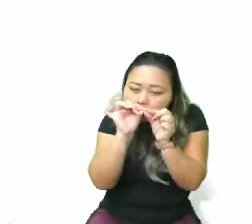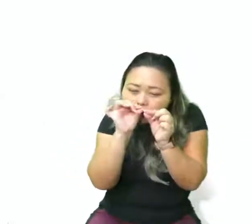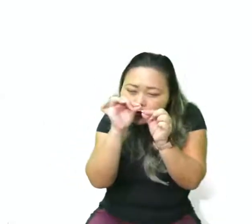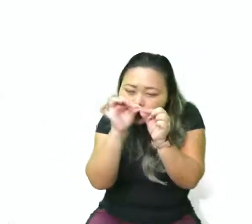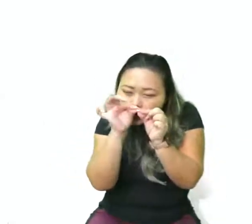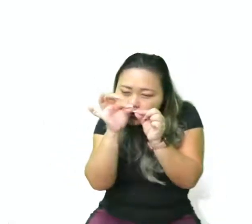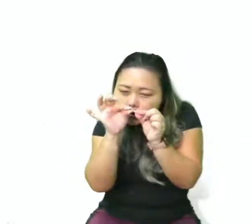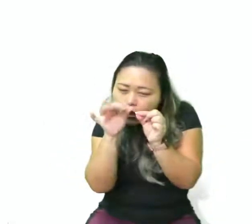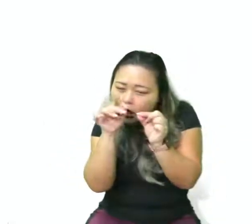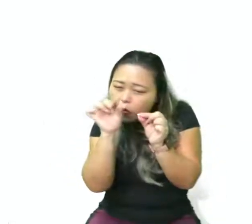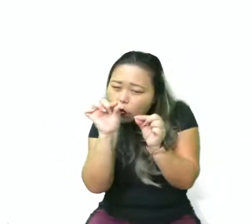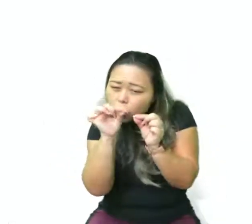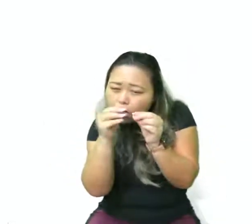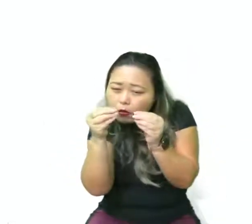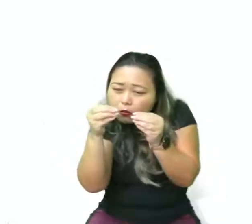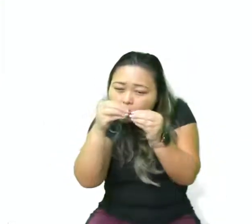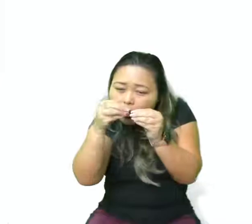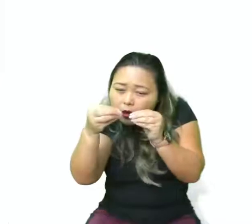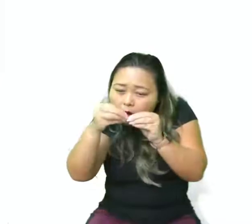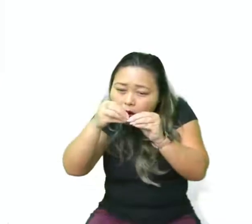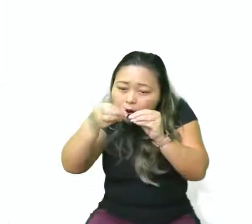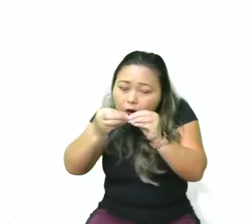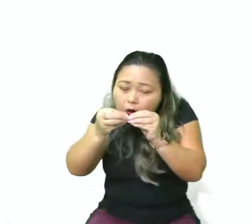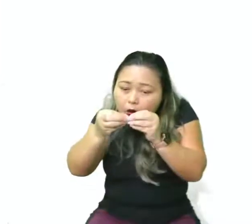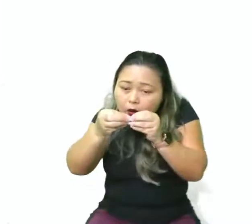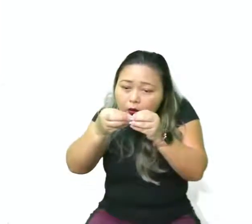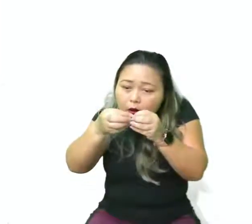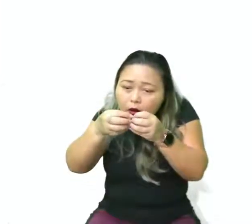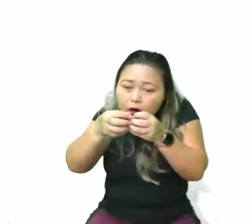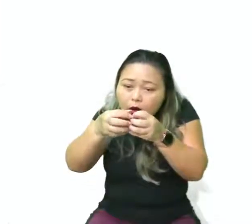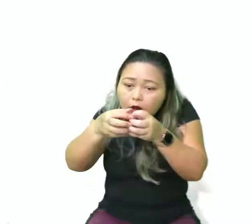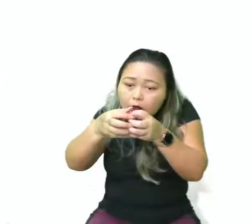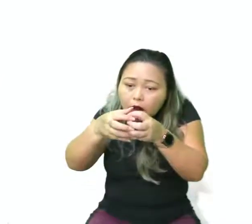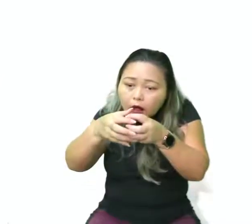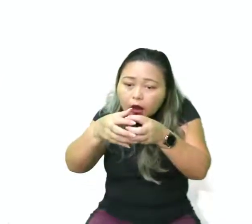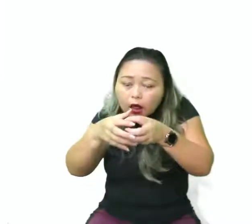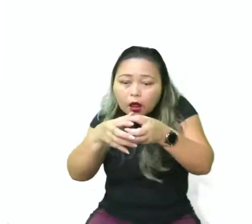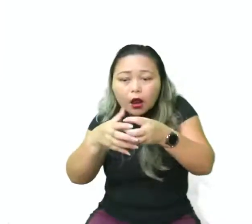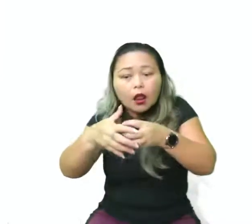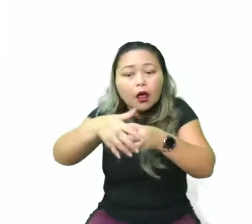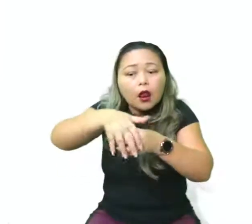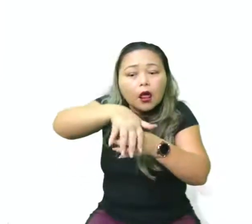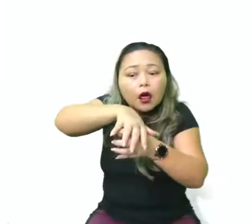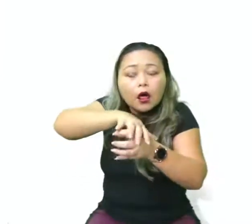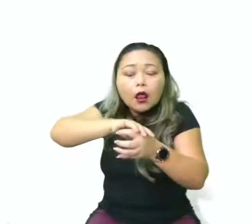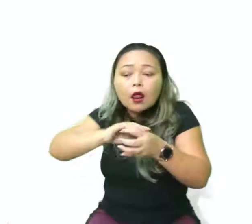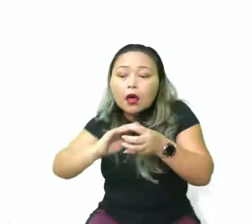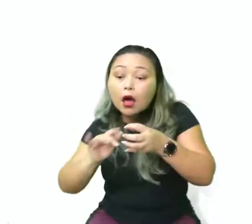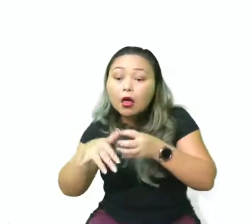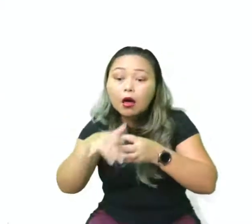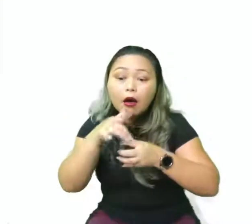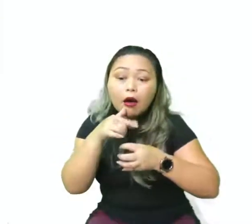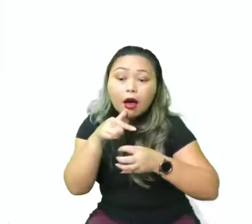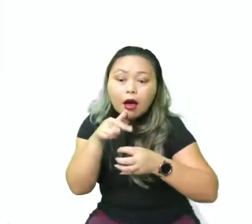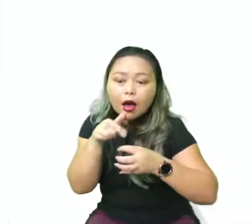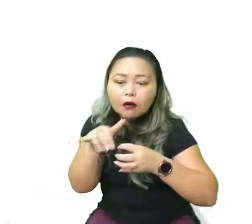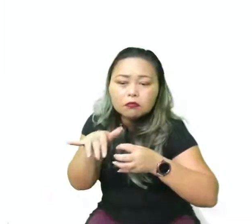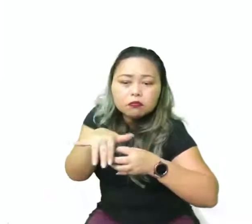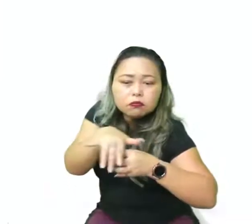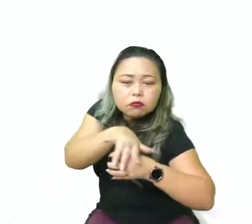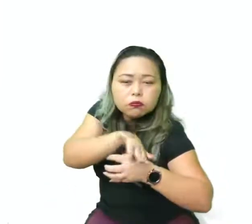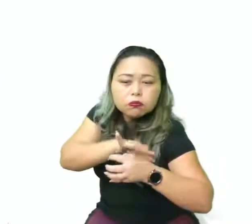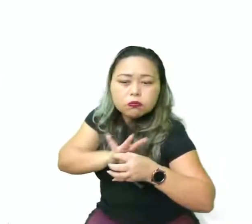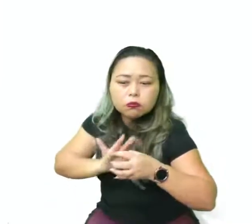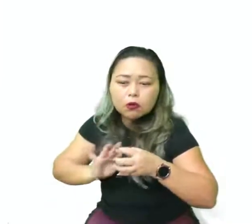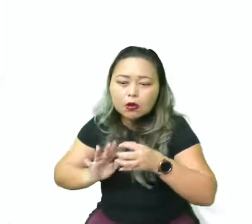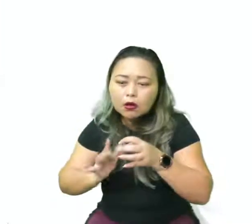ser aglomeradas e foram se formando ao redor dela partículas de água, outras moléculas de água foram envolvendo.